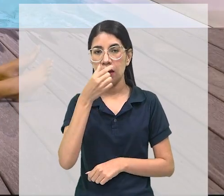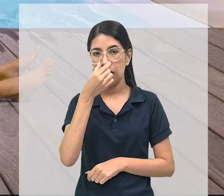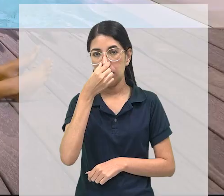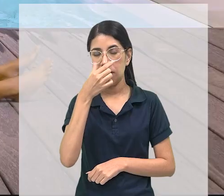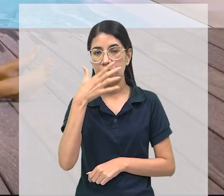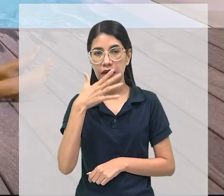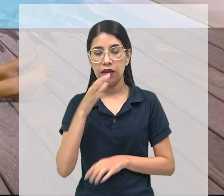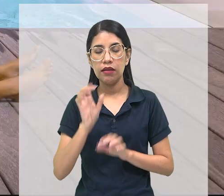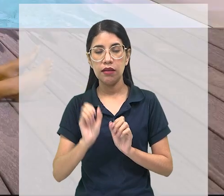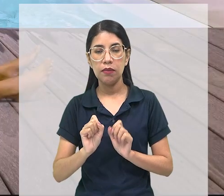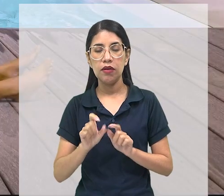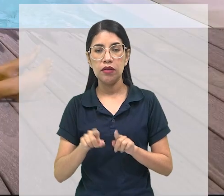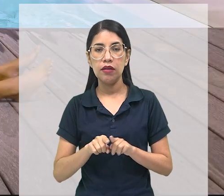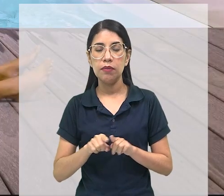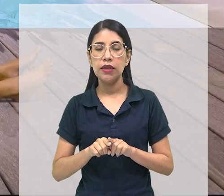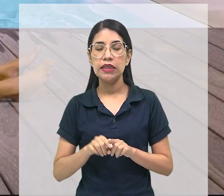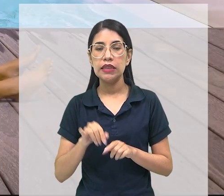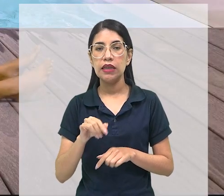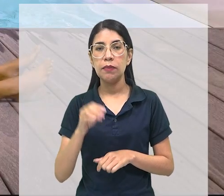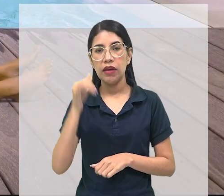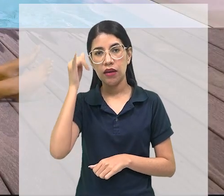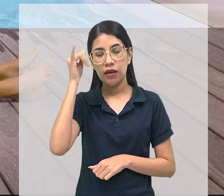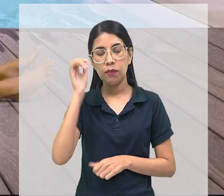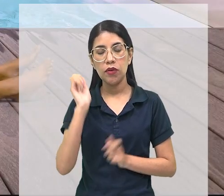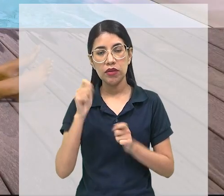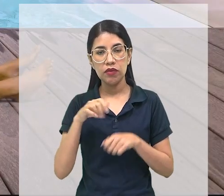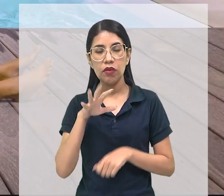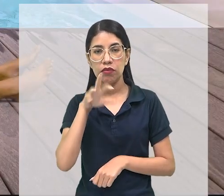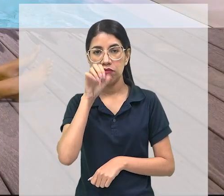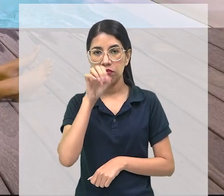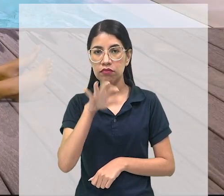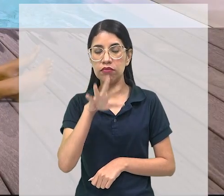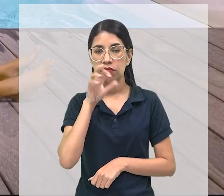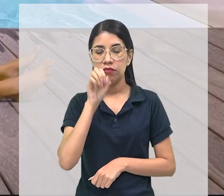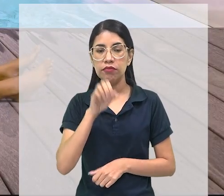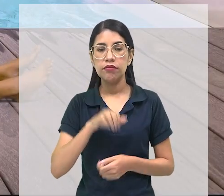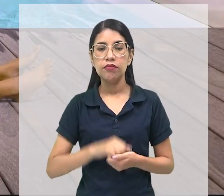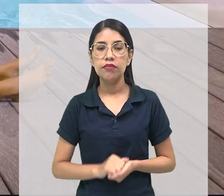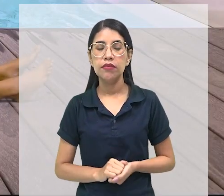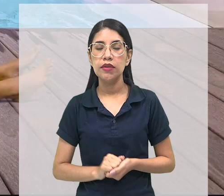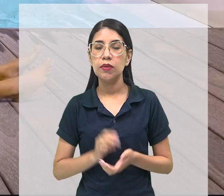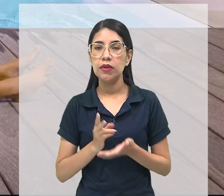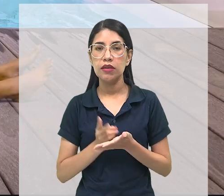vai estar tapando, né, uma saída do ar. Então, toda vez...